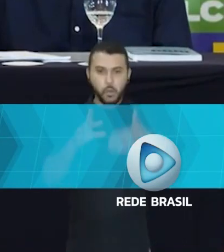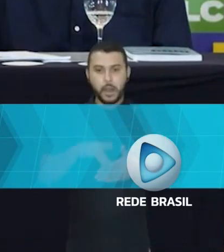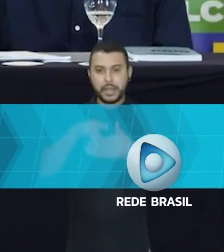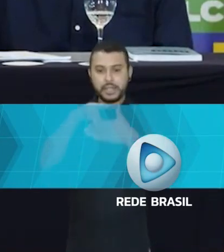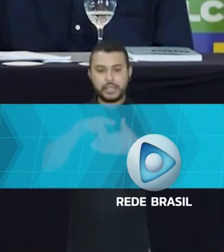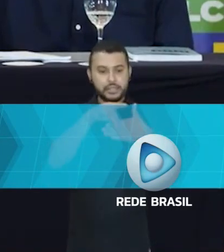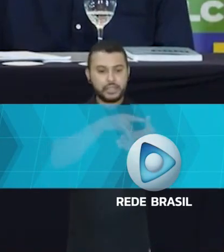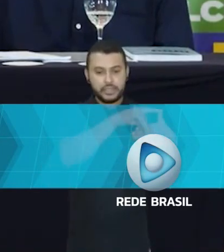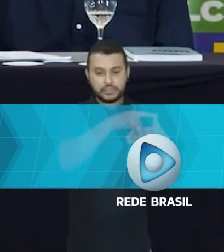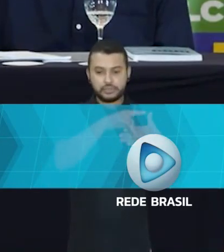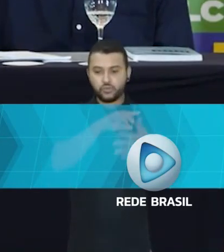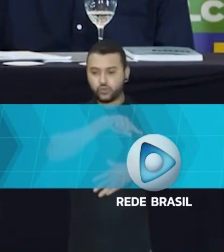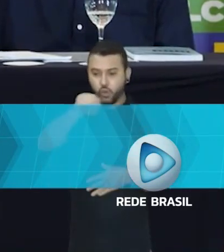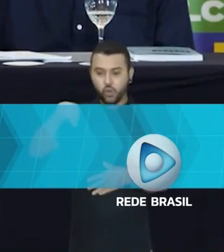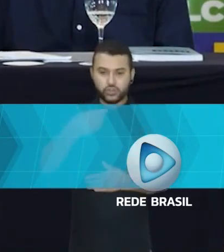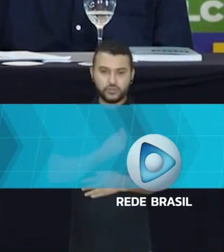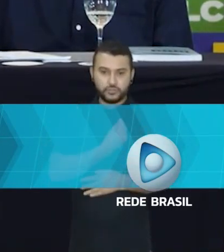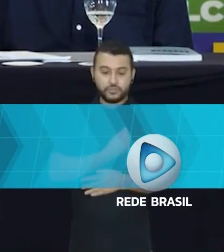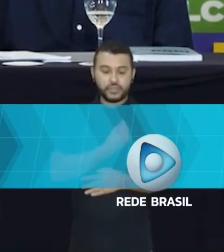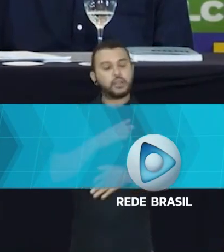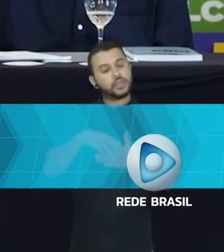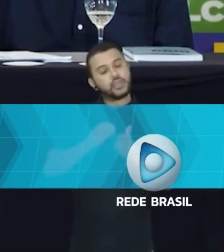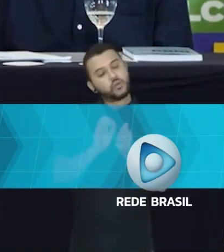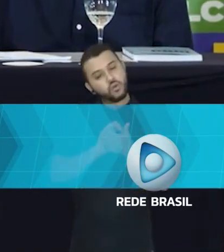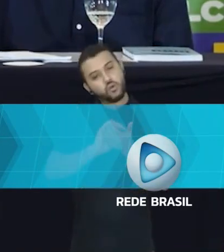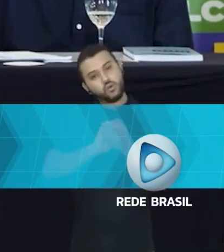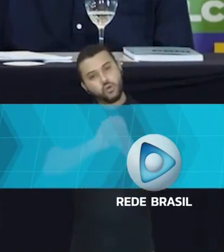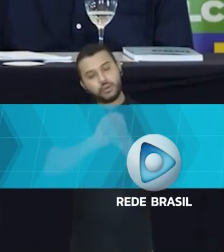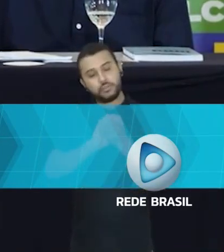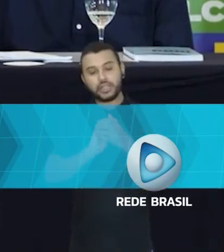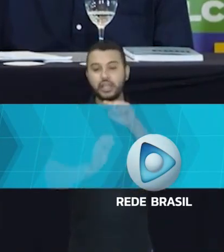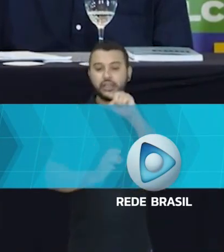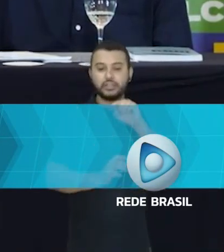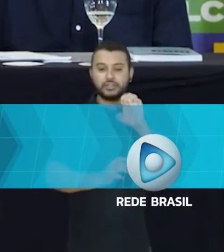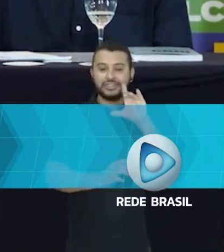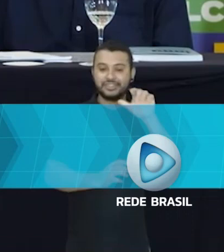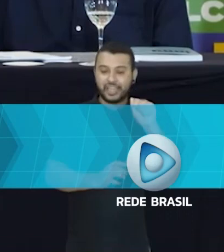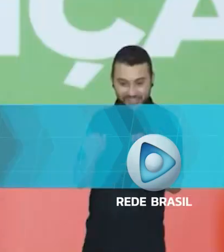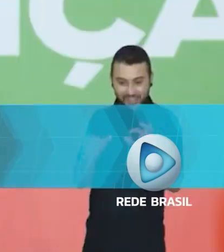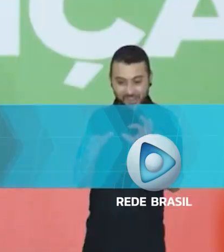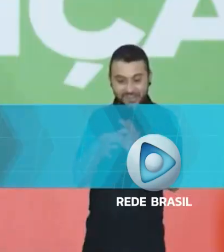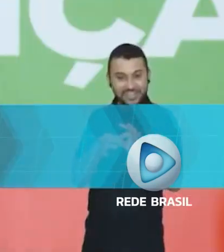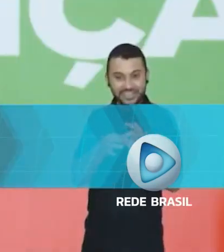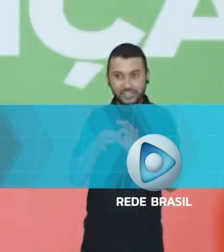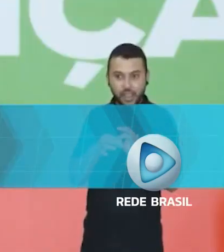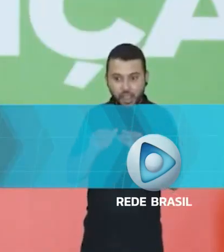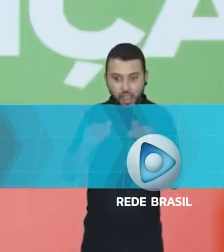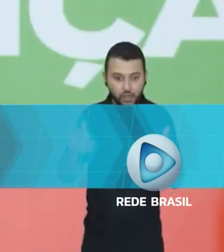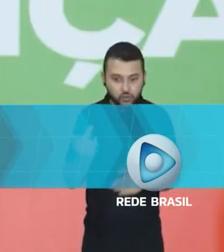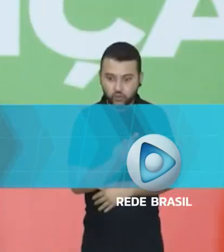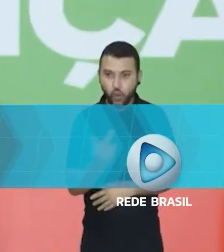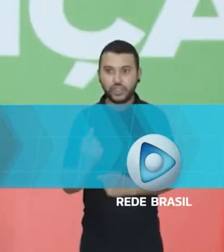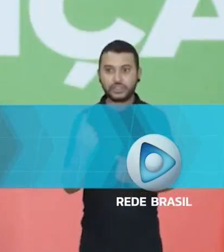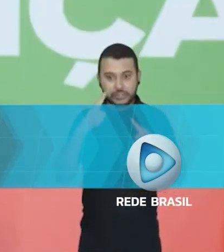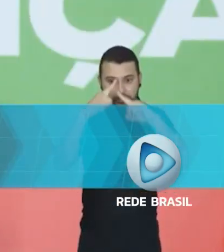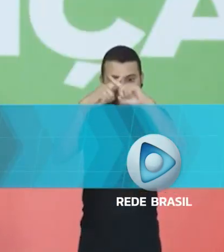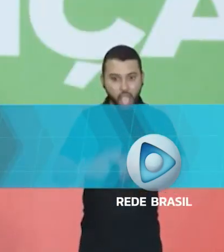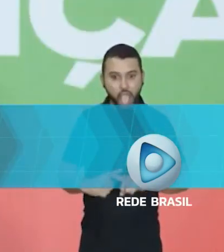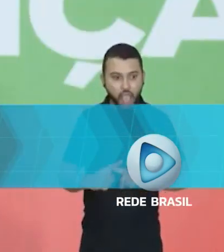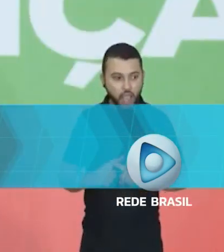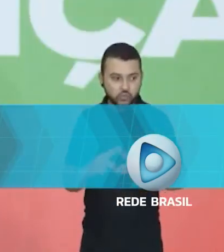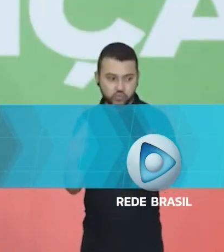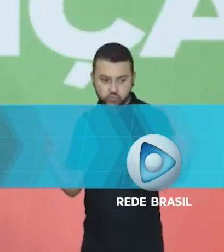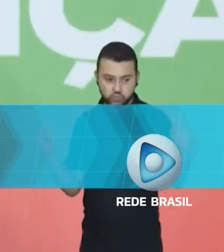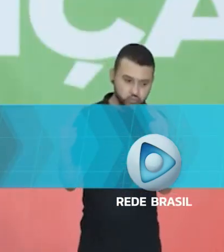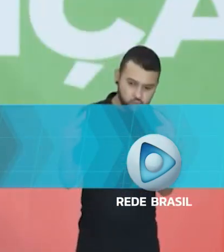educação, meio ambiente, além de lideranças políticas, empresários e jornalistas. Em seu discurso, o candidato do